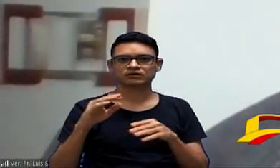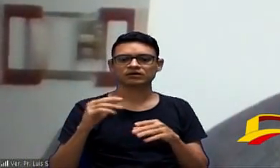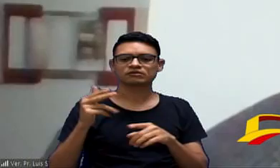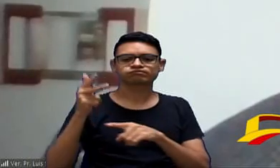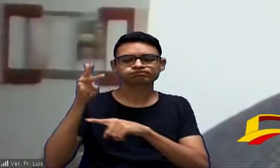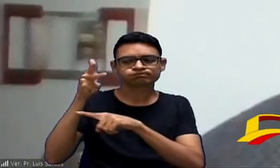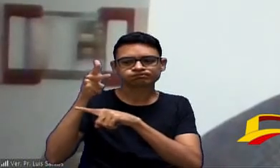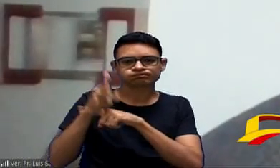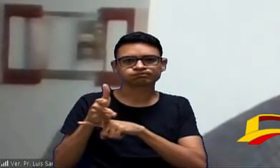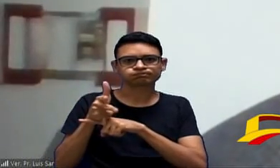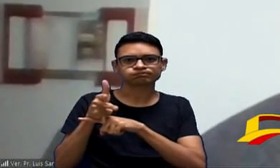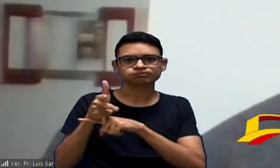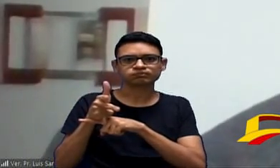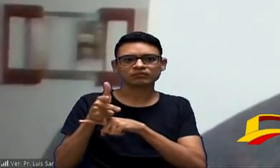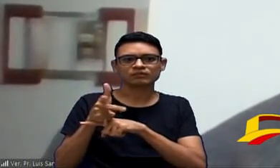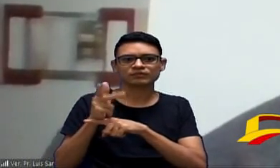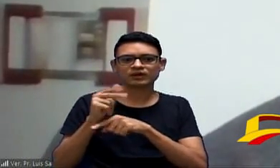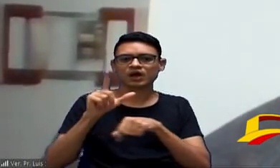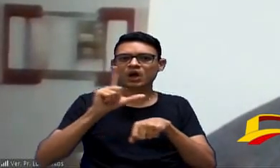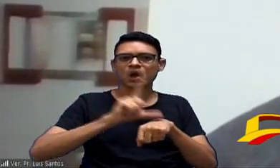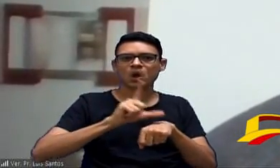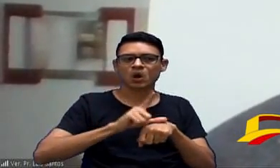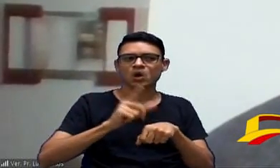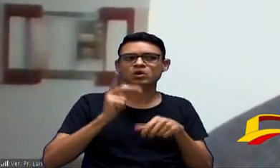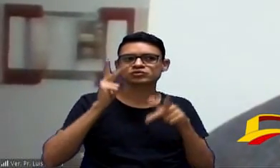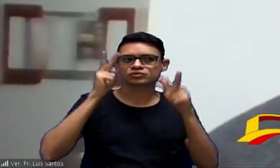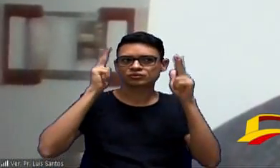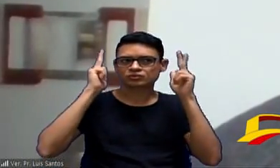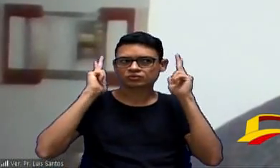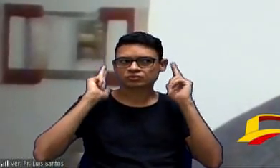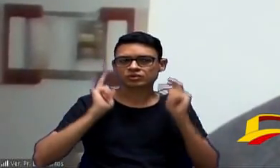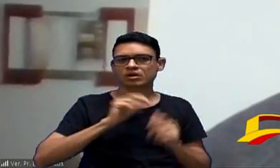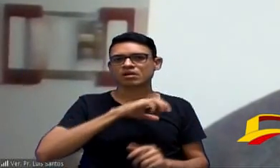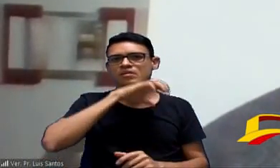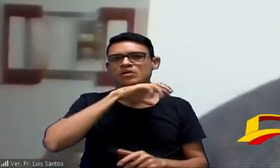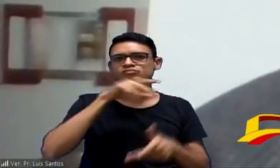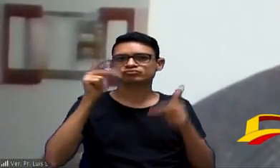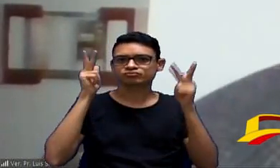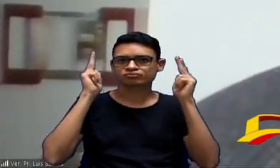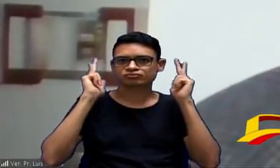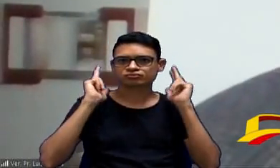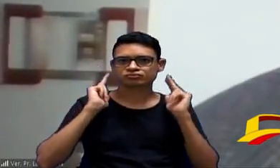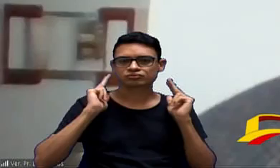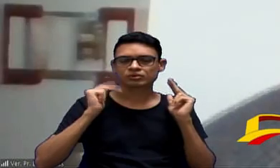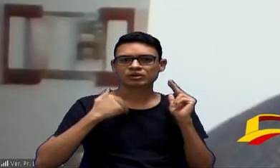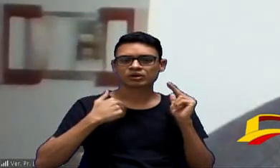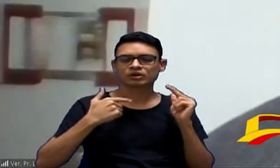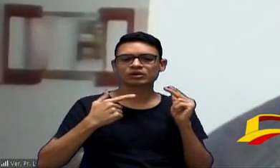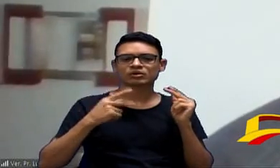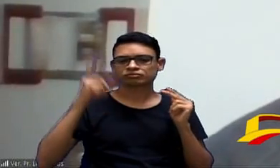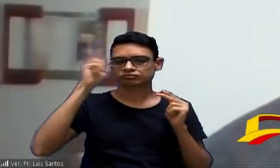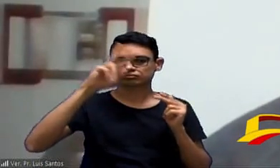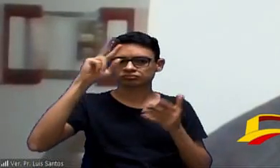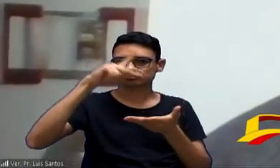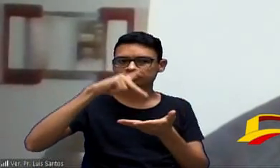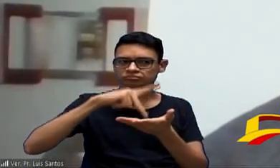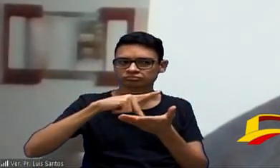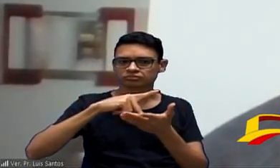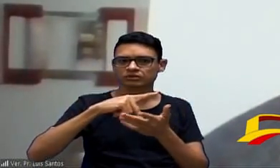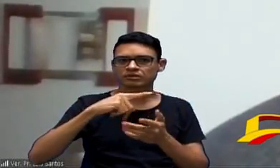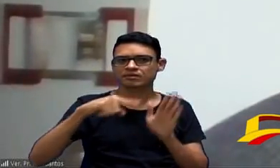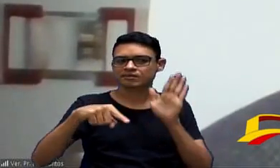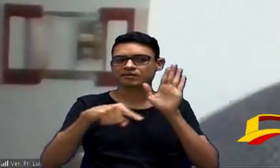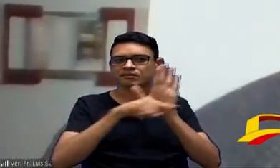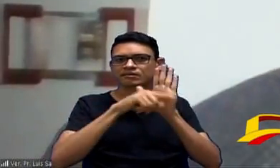aí nas lojas, de pet shop, essas coisas que podem ter, e contei, inclusive, a minha experiência negativa que eu tive com